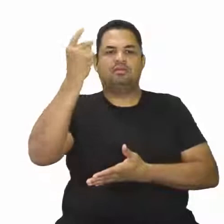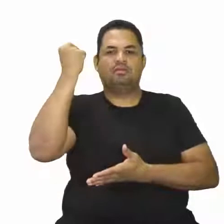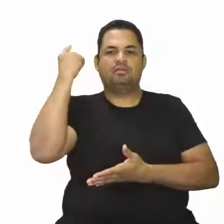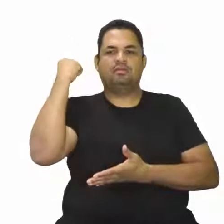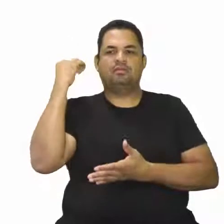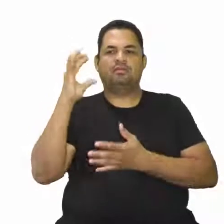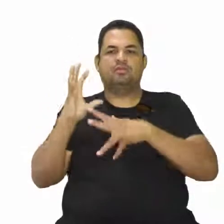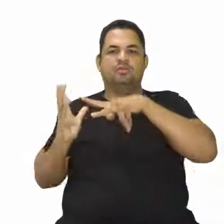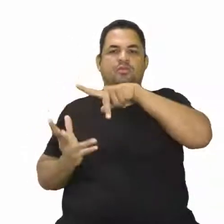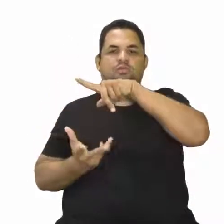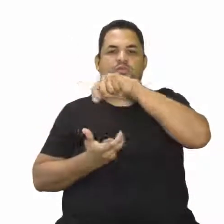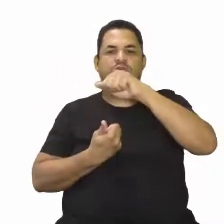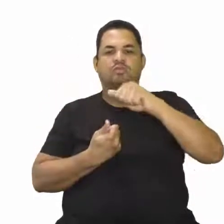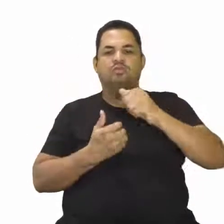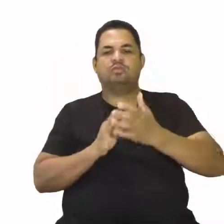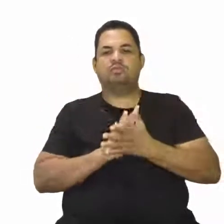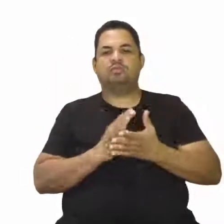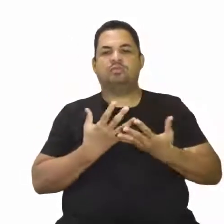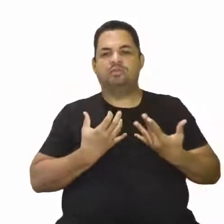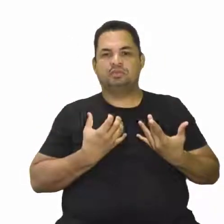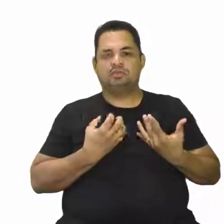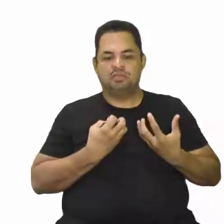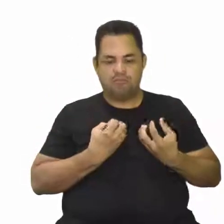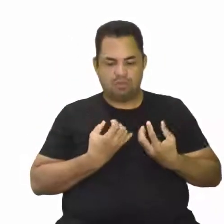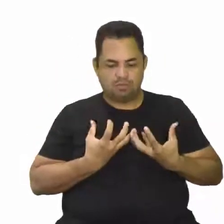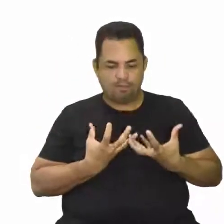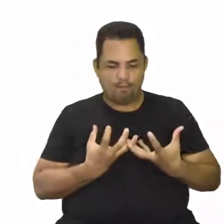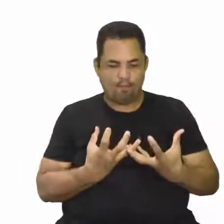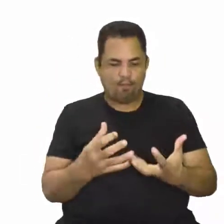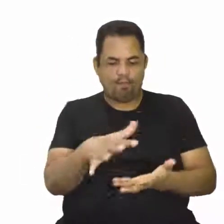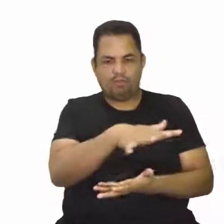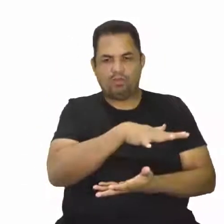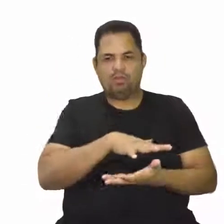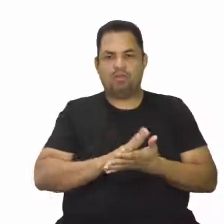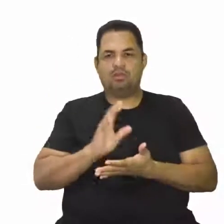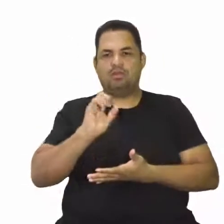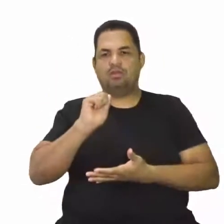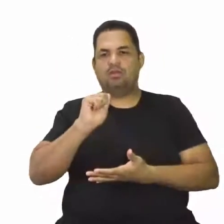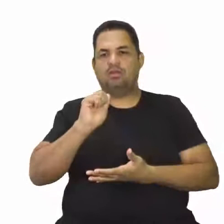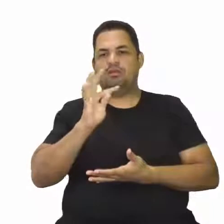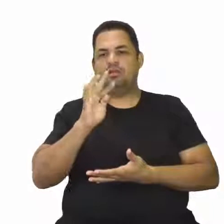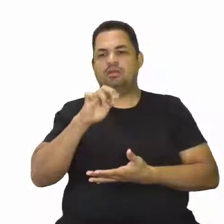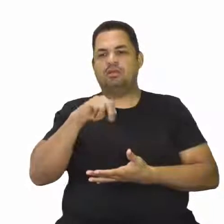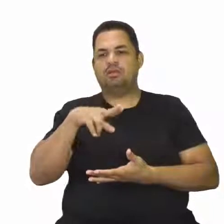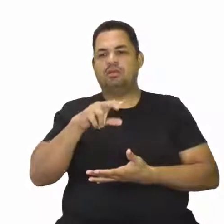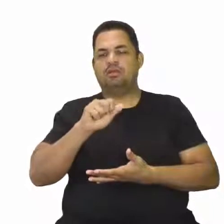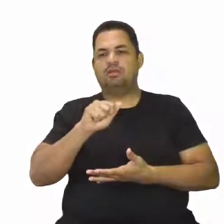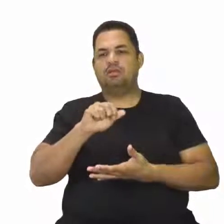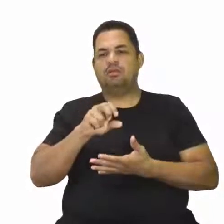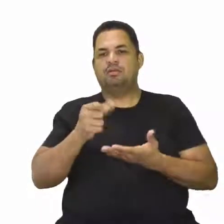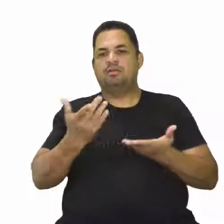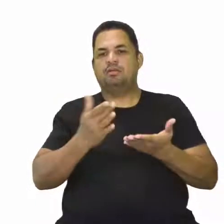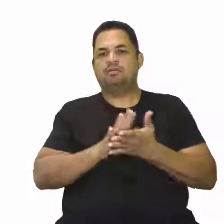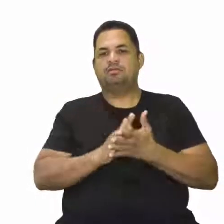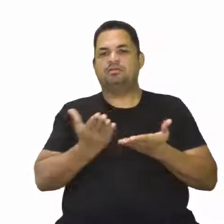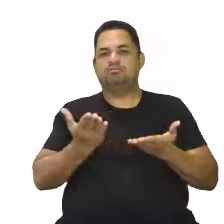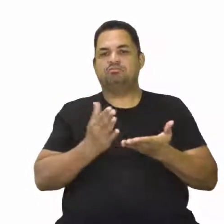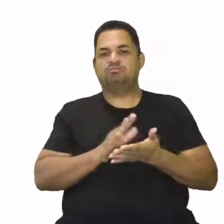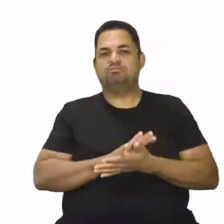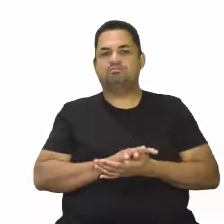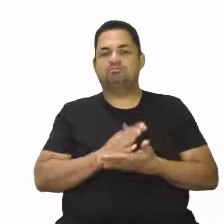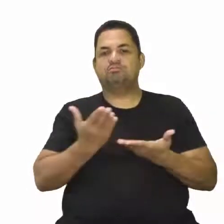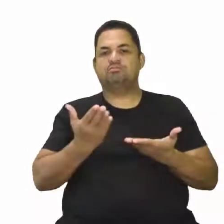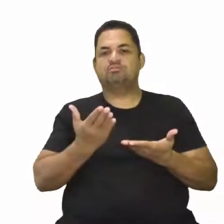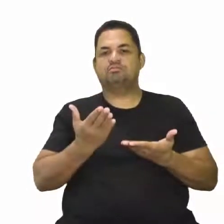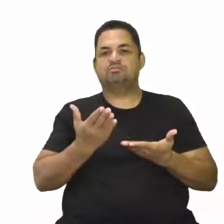do planeta, que é o deserto do Atacama, um lugar exatamente